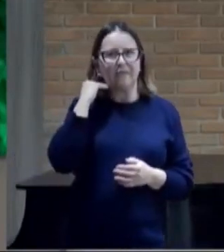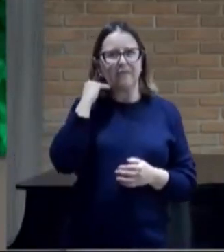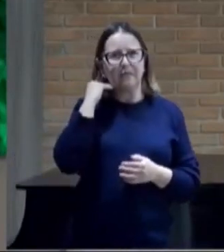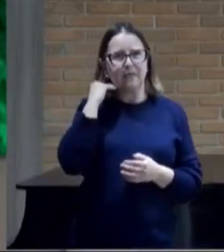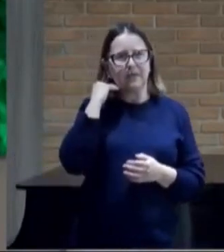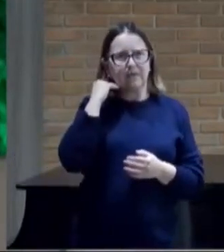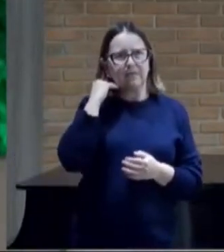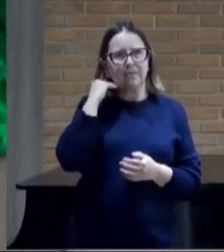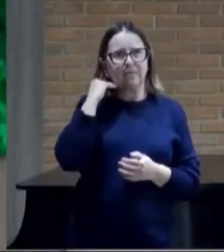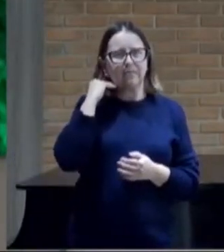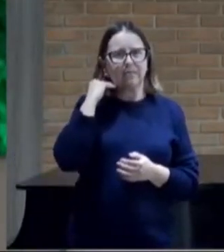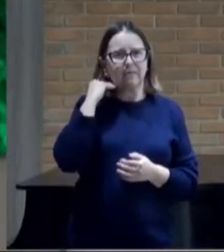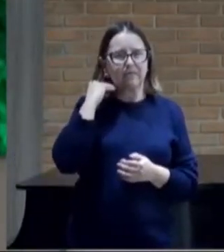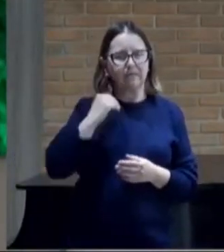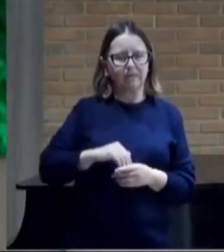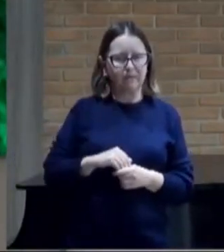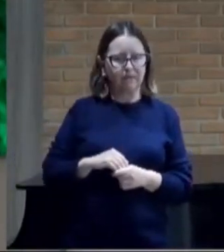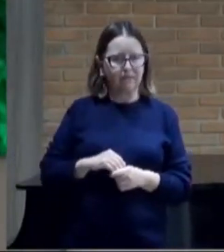É